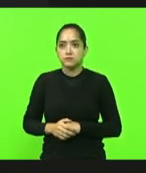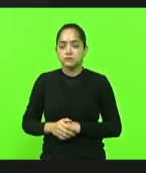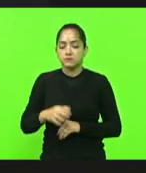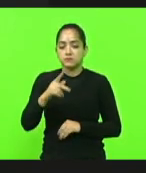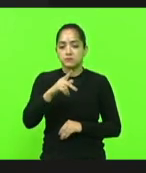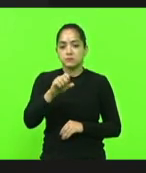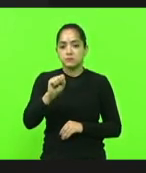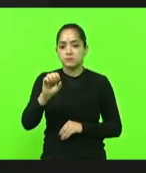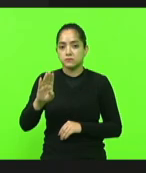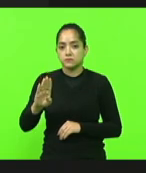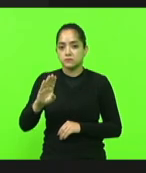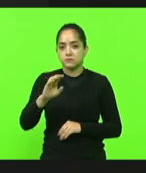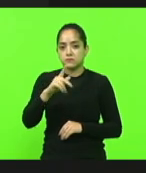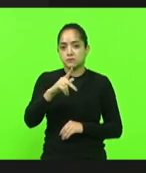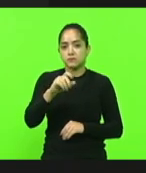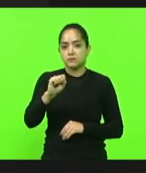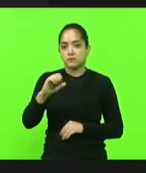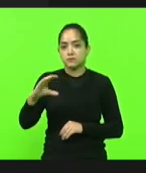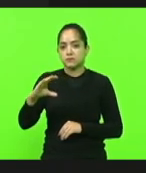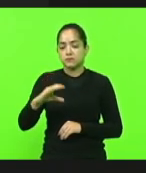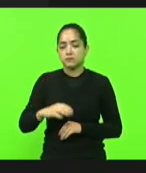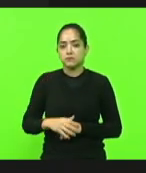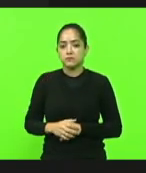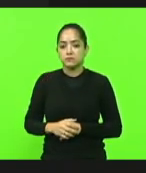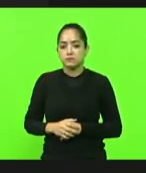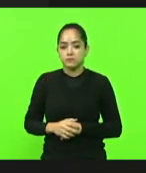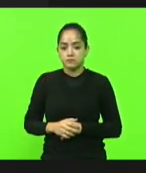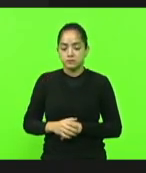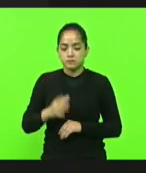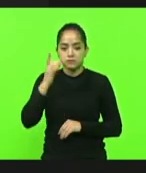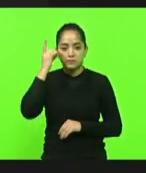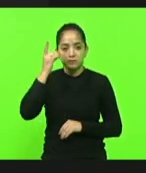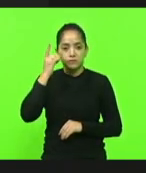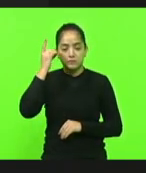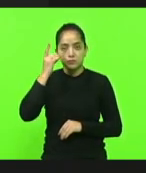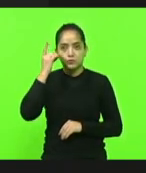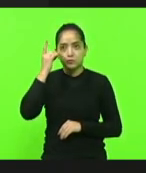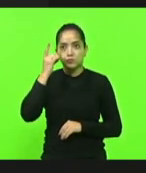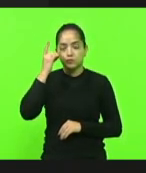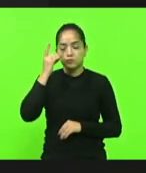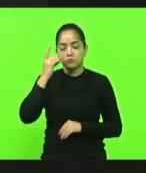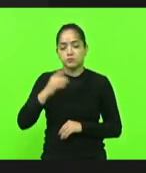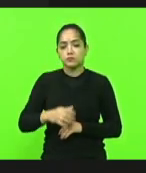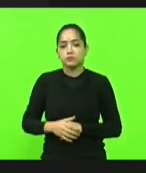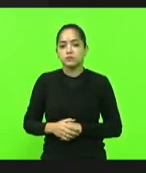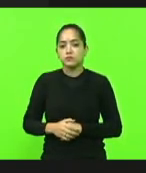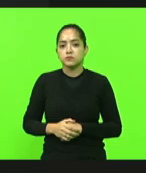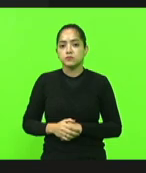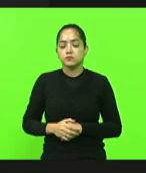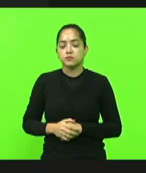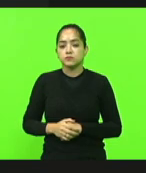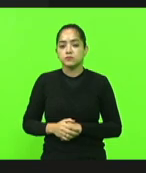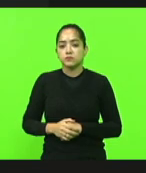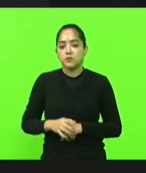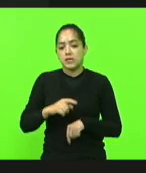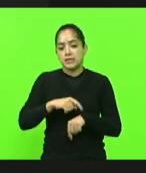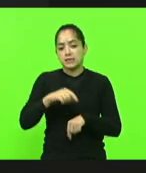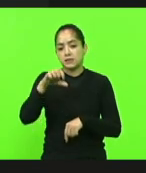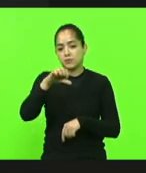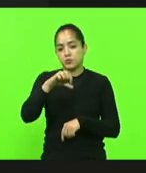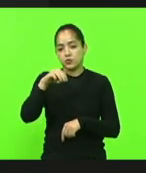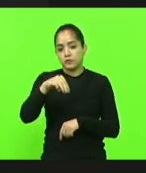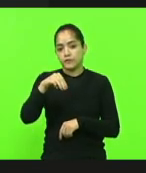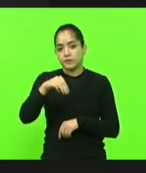PSD, PSC. Deputado Ismael dos Santos. Deputado, terá 9 minutos,